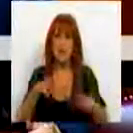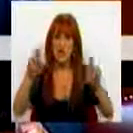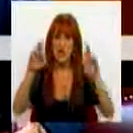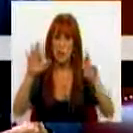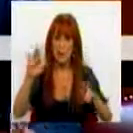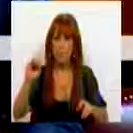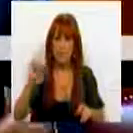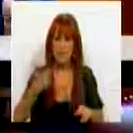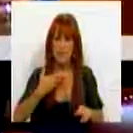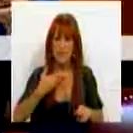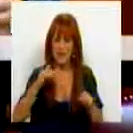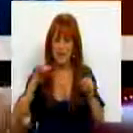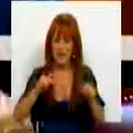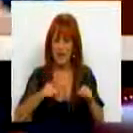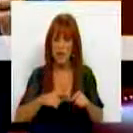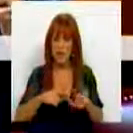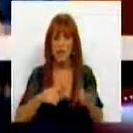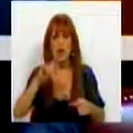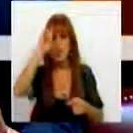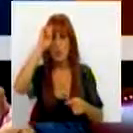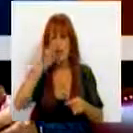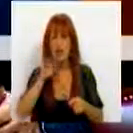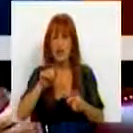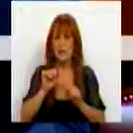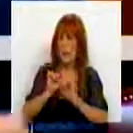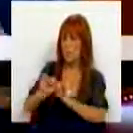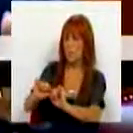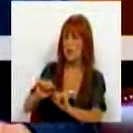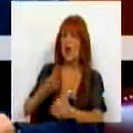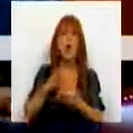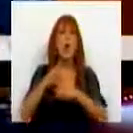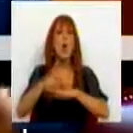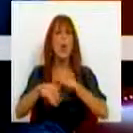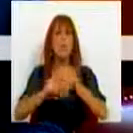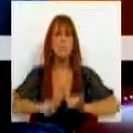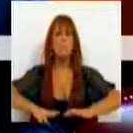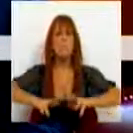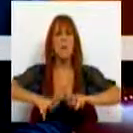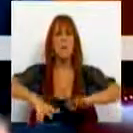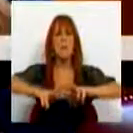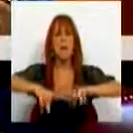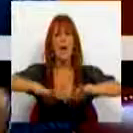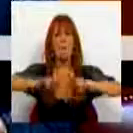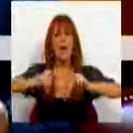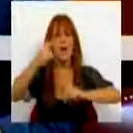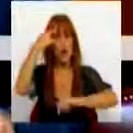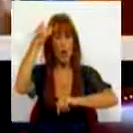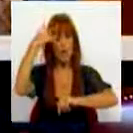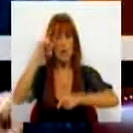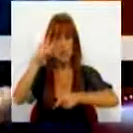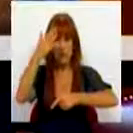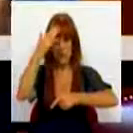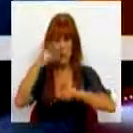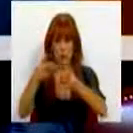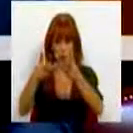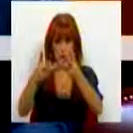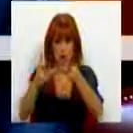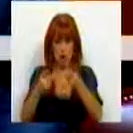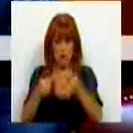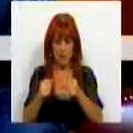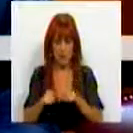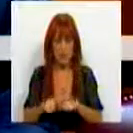PSD, neste seu estágio na oposição, continue a evoluir e compreenda que a capacidade